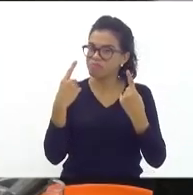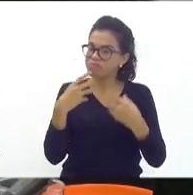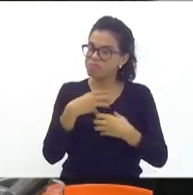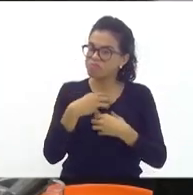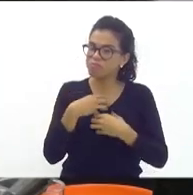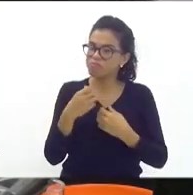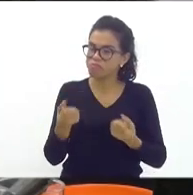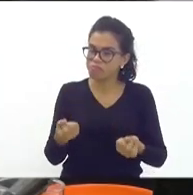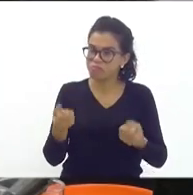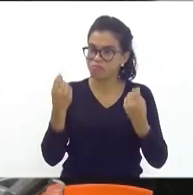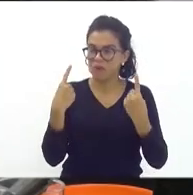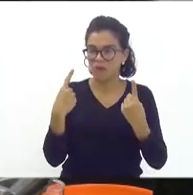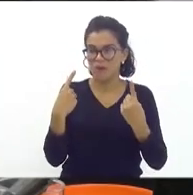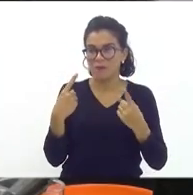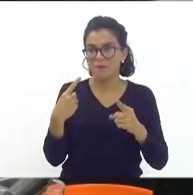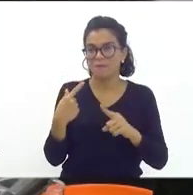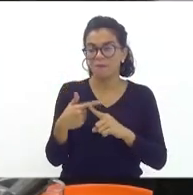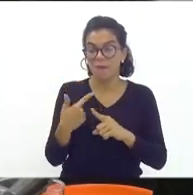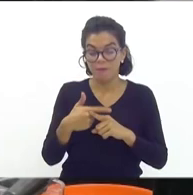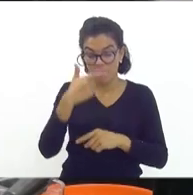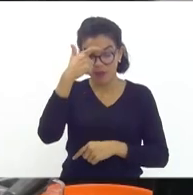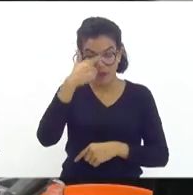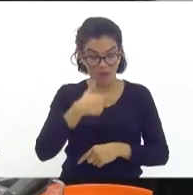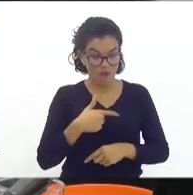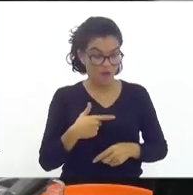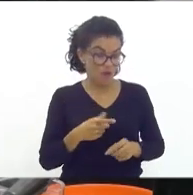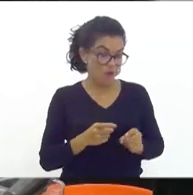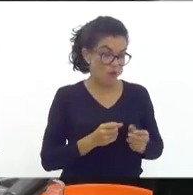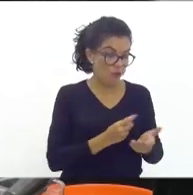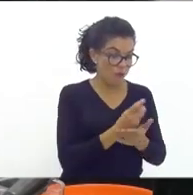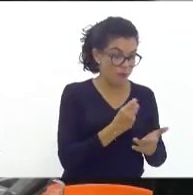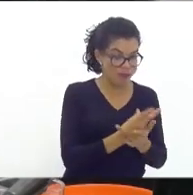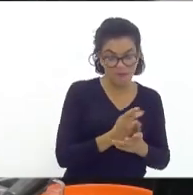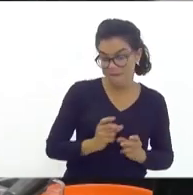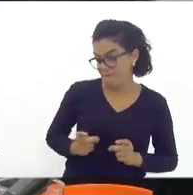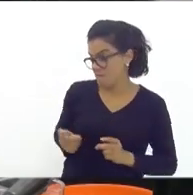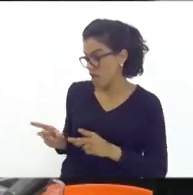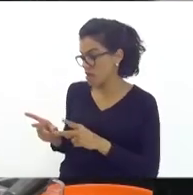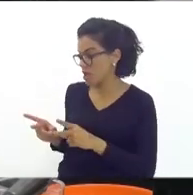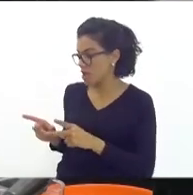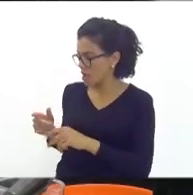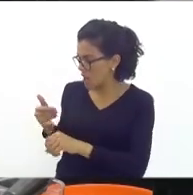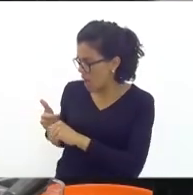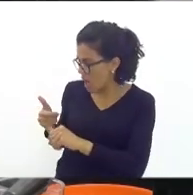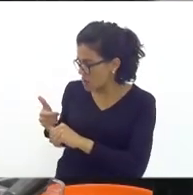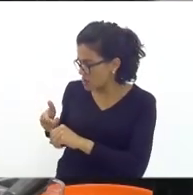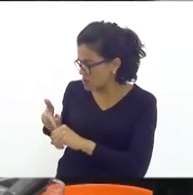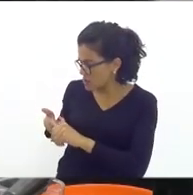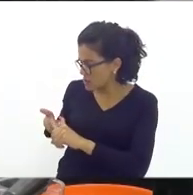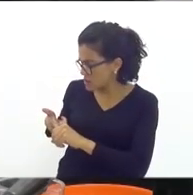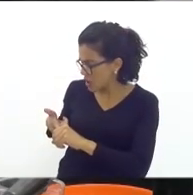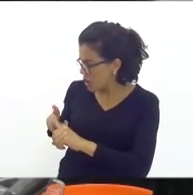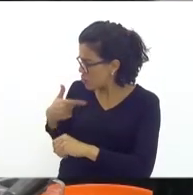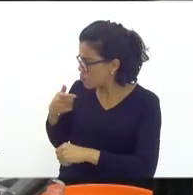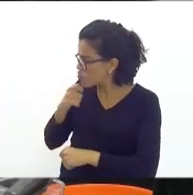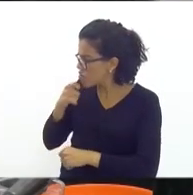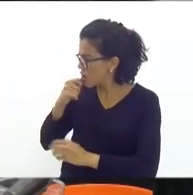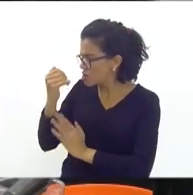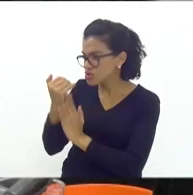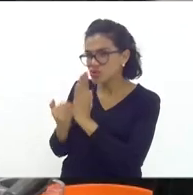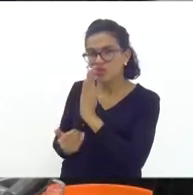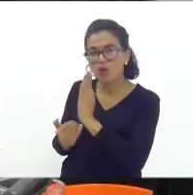porque o revendedor que foi teve o post lesionado e fechado ele não tinha um desconto